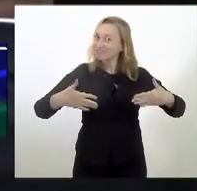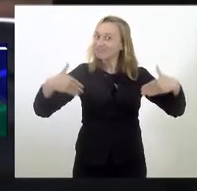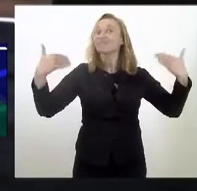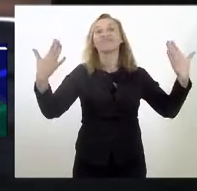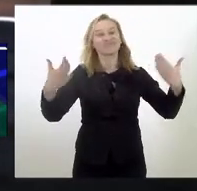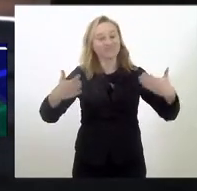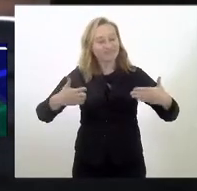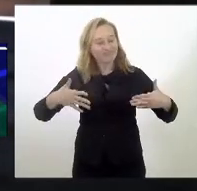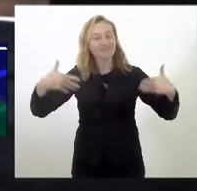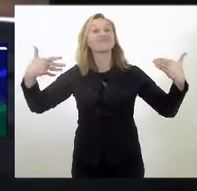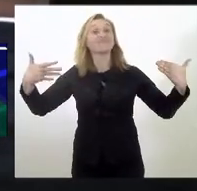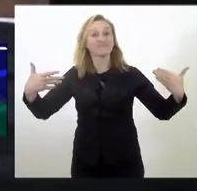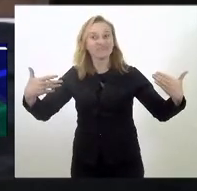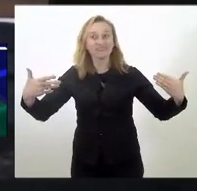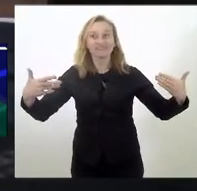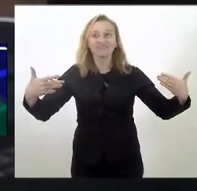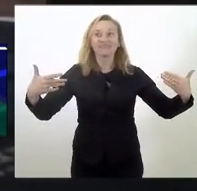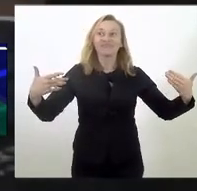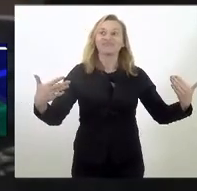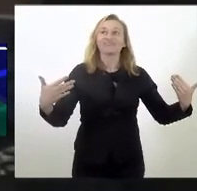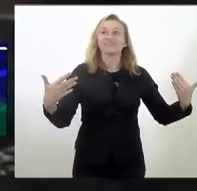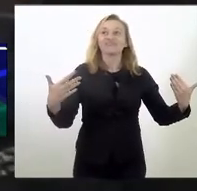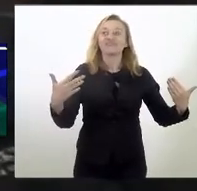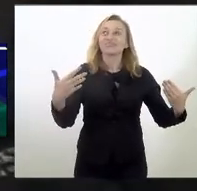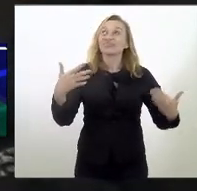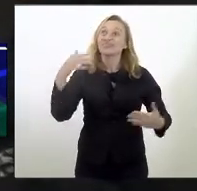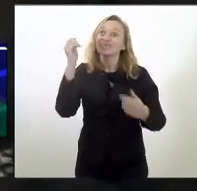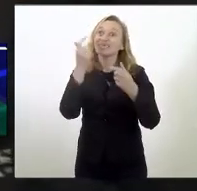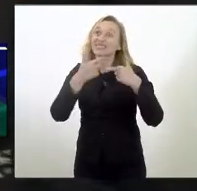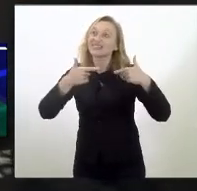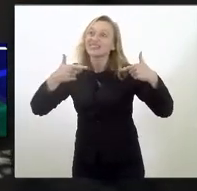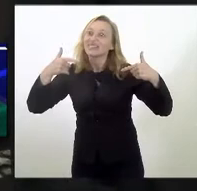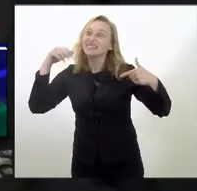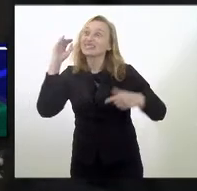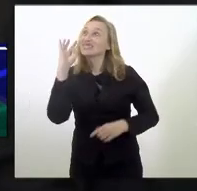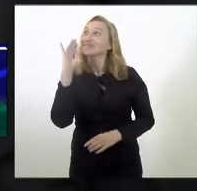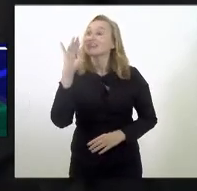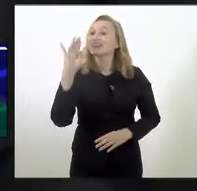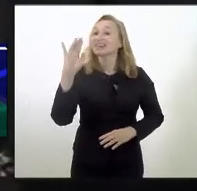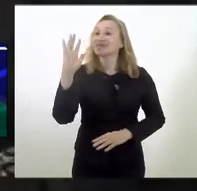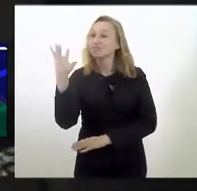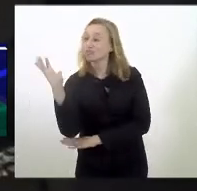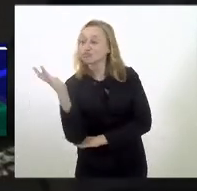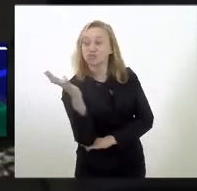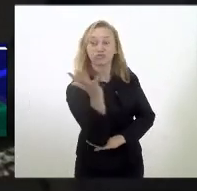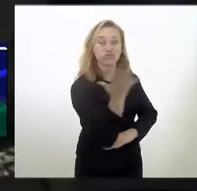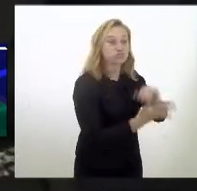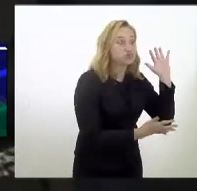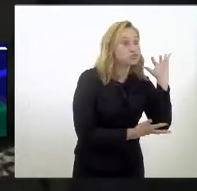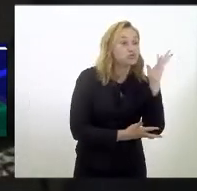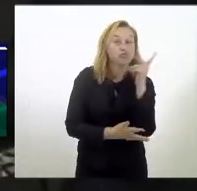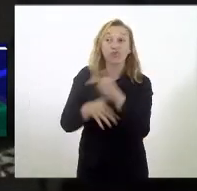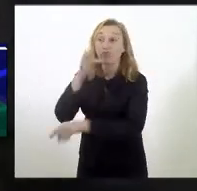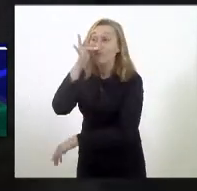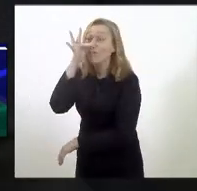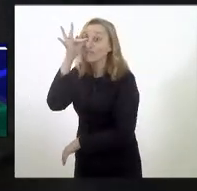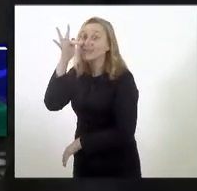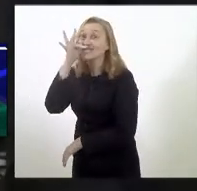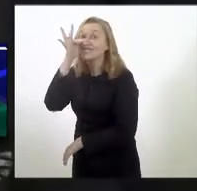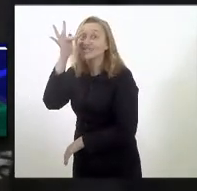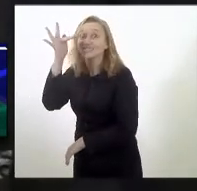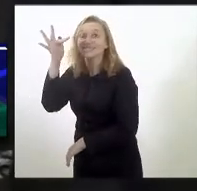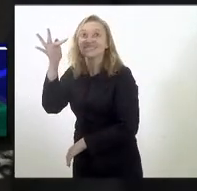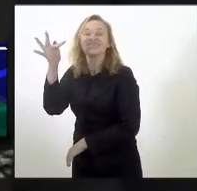mais garrida, teus risonhos lindos campos têm mais